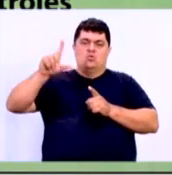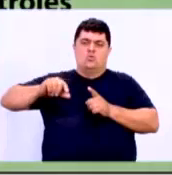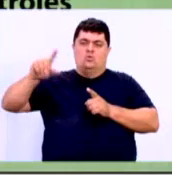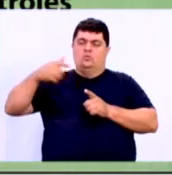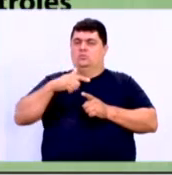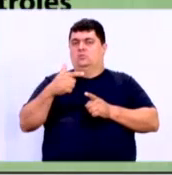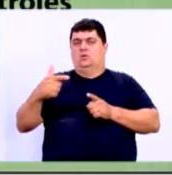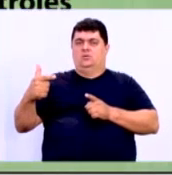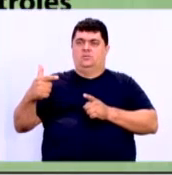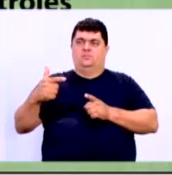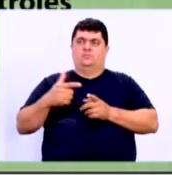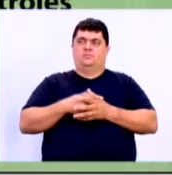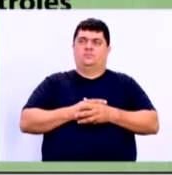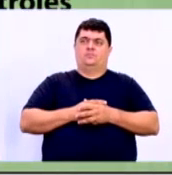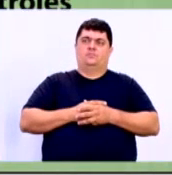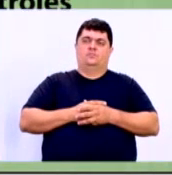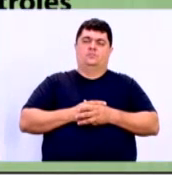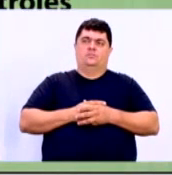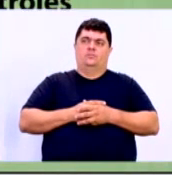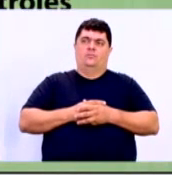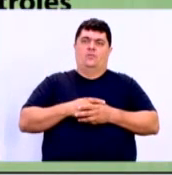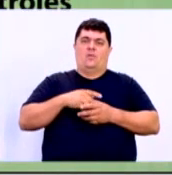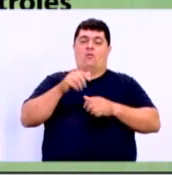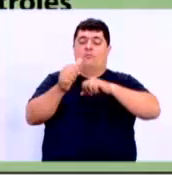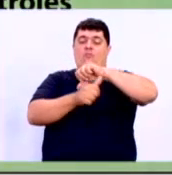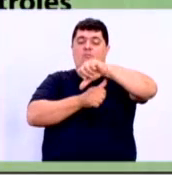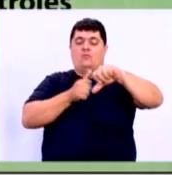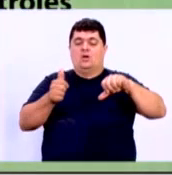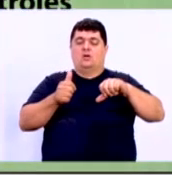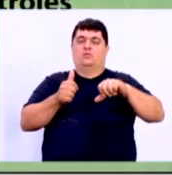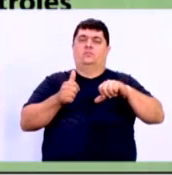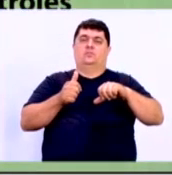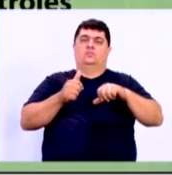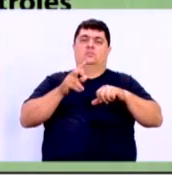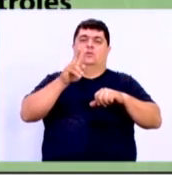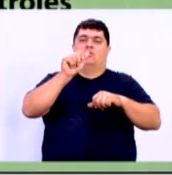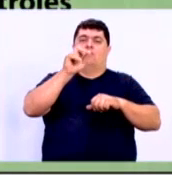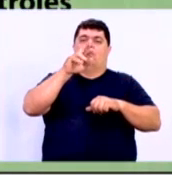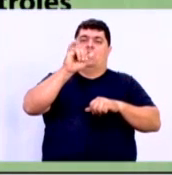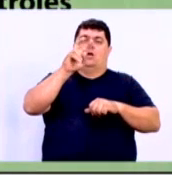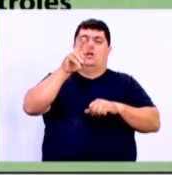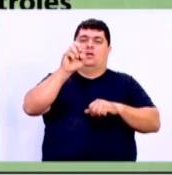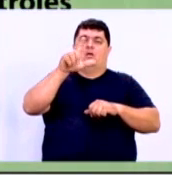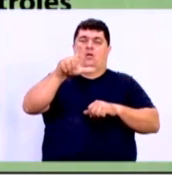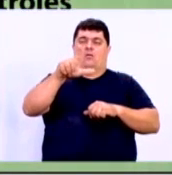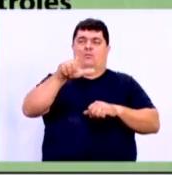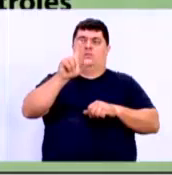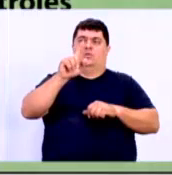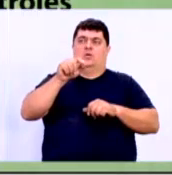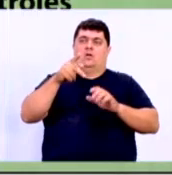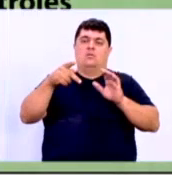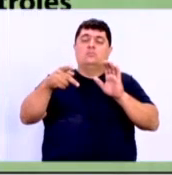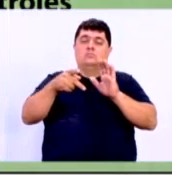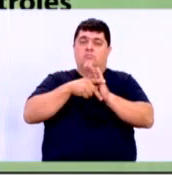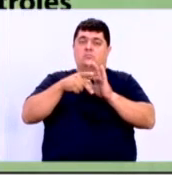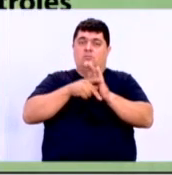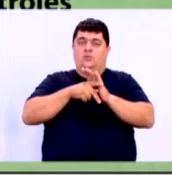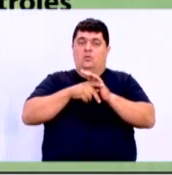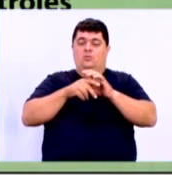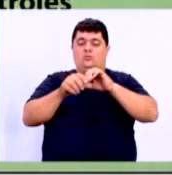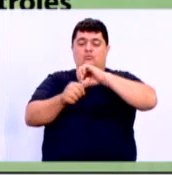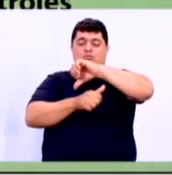produção. Total variável. Variável. Total variável em relação ao volume